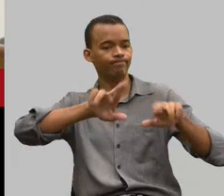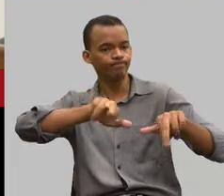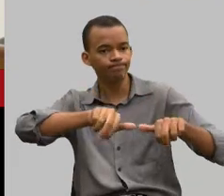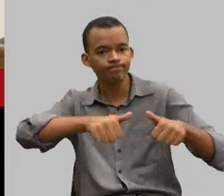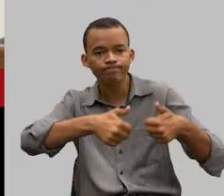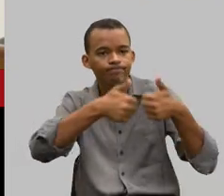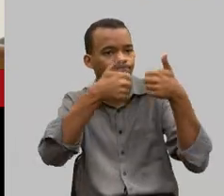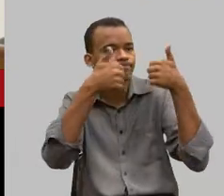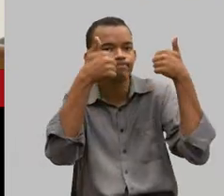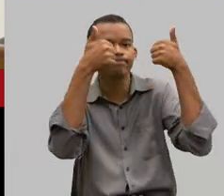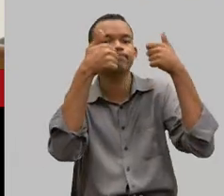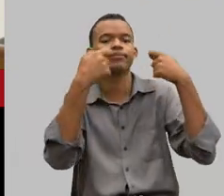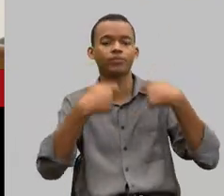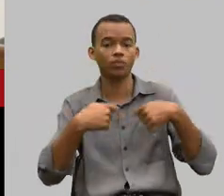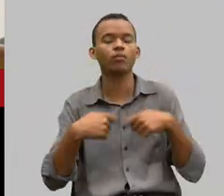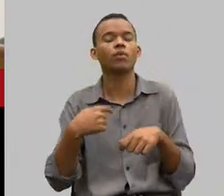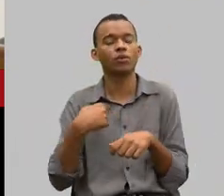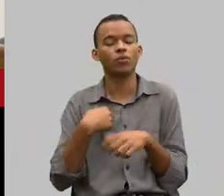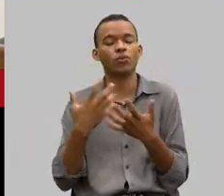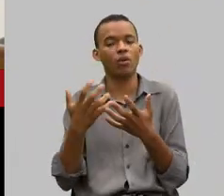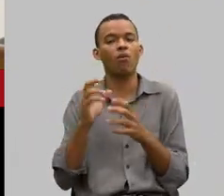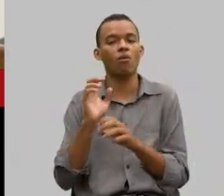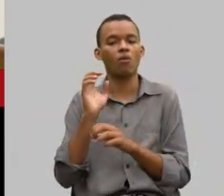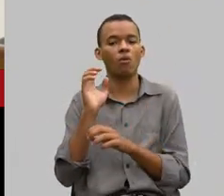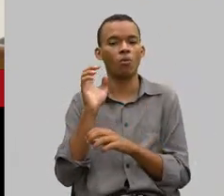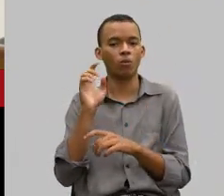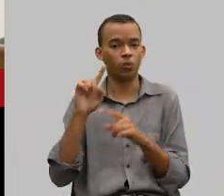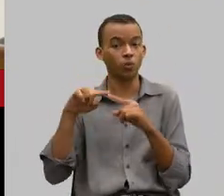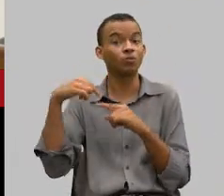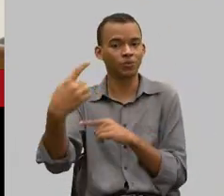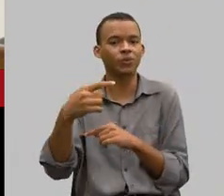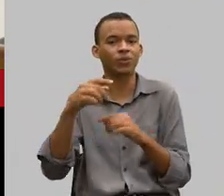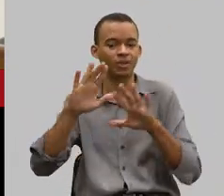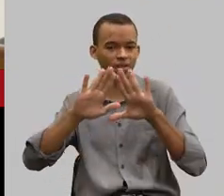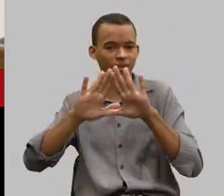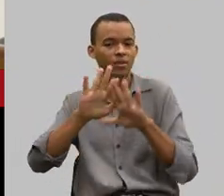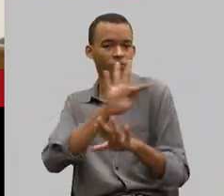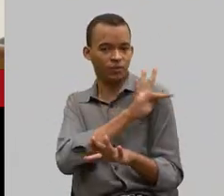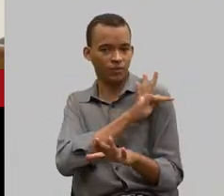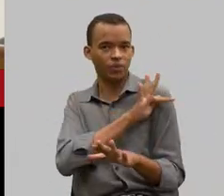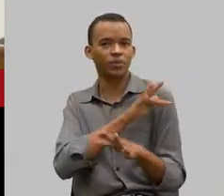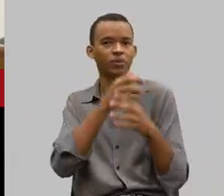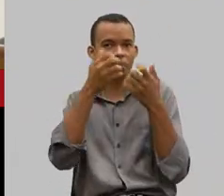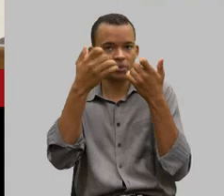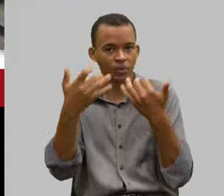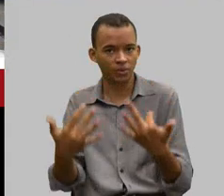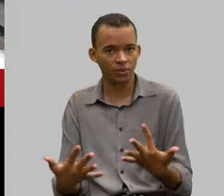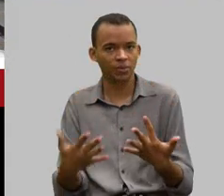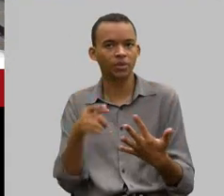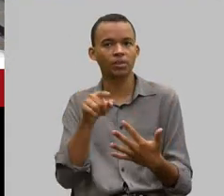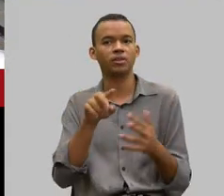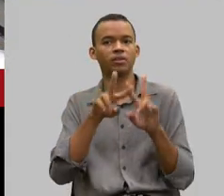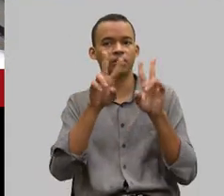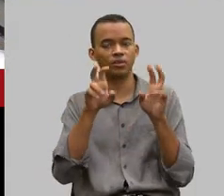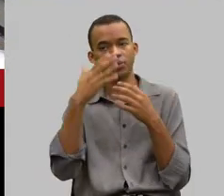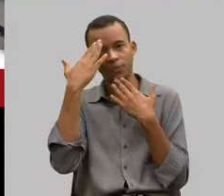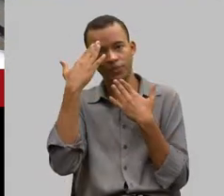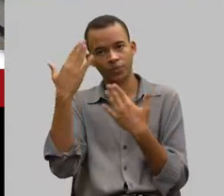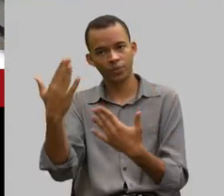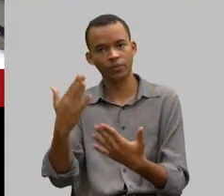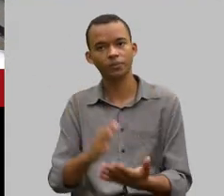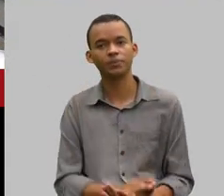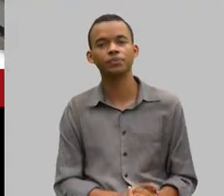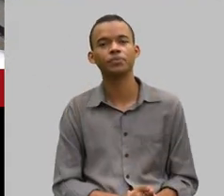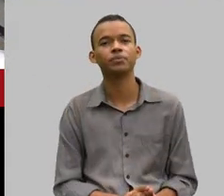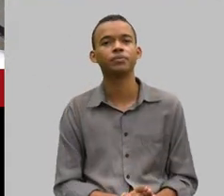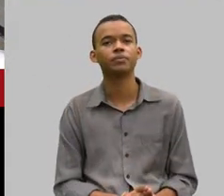próxima Assembleia fiscaliza trazer algo concreto nesse sentido Obrigado Coronel Henrique deputado Coronel Henrique Muito